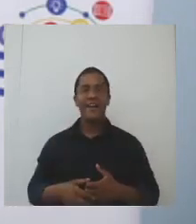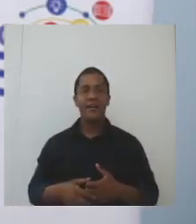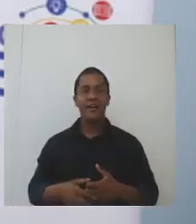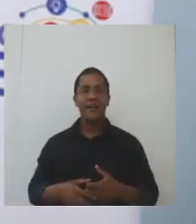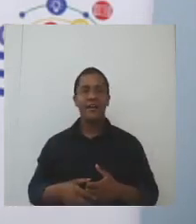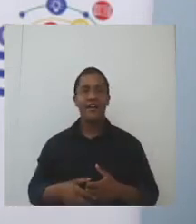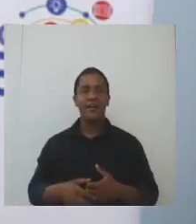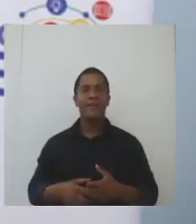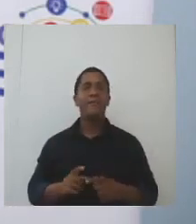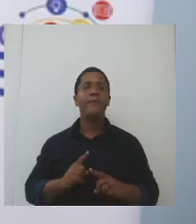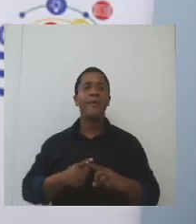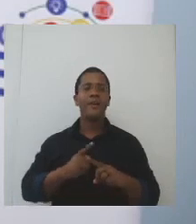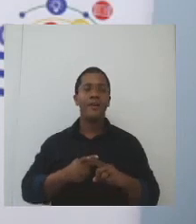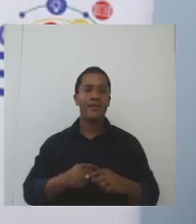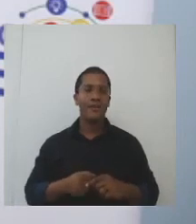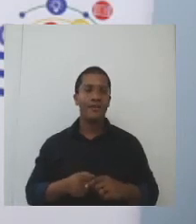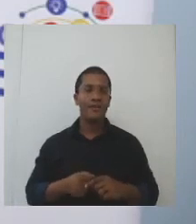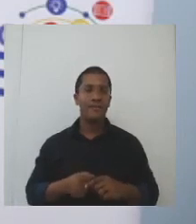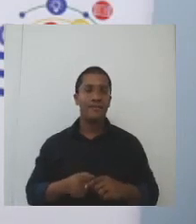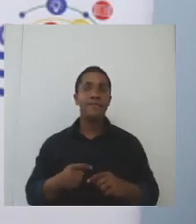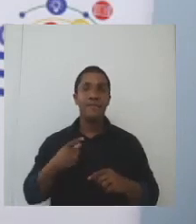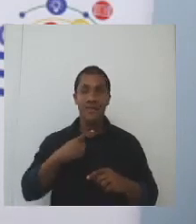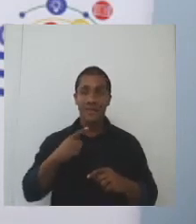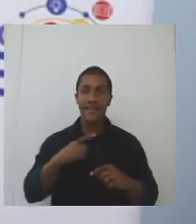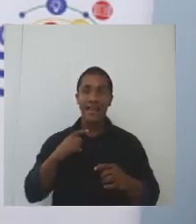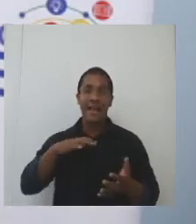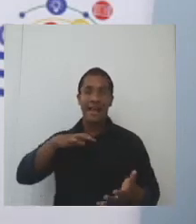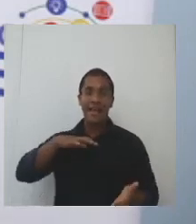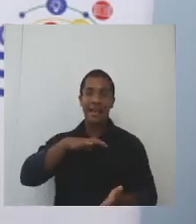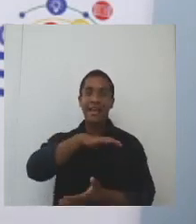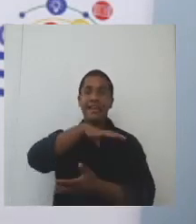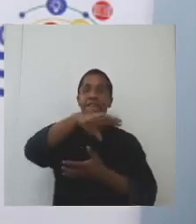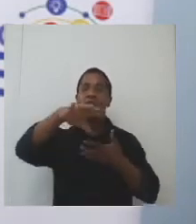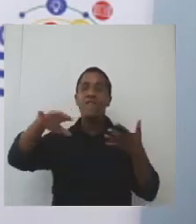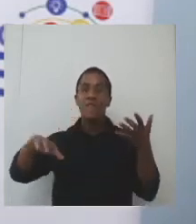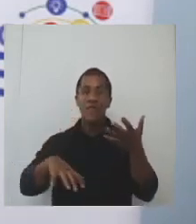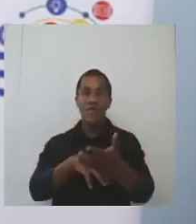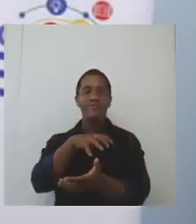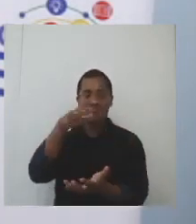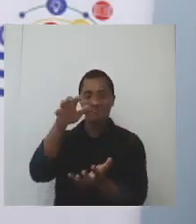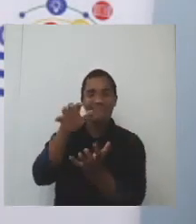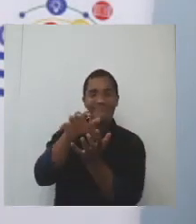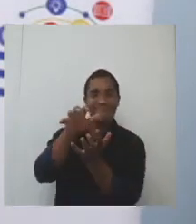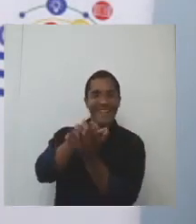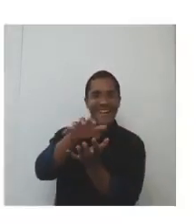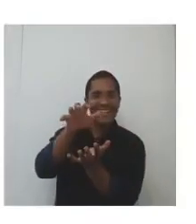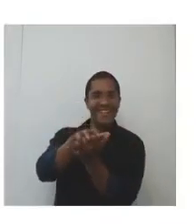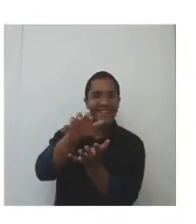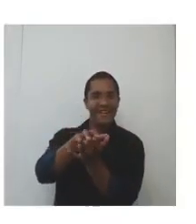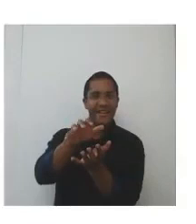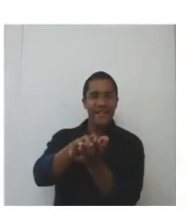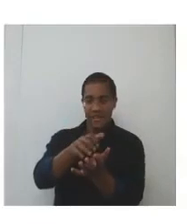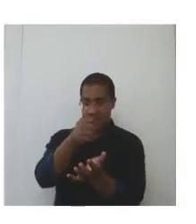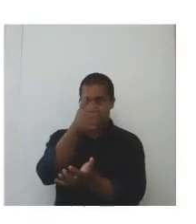orgulho. E por quê? Nós vamos ter a famosa Revolução Pernambucana